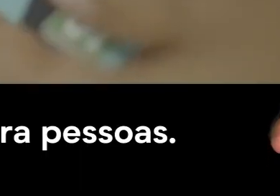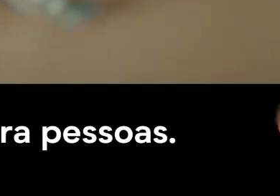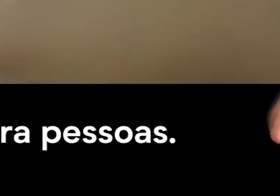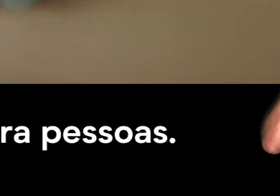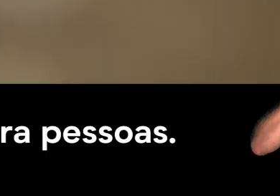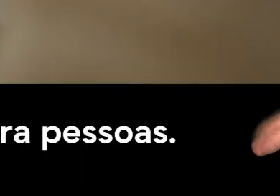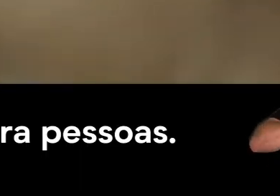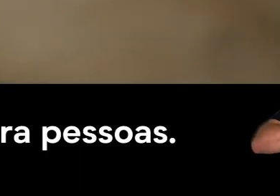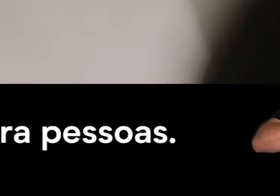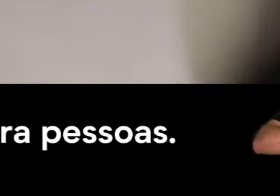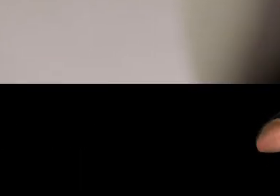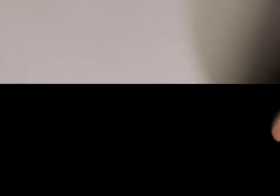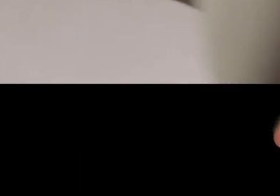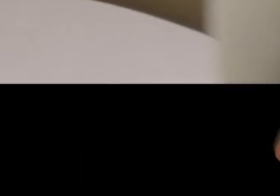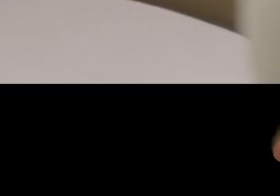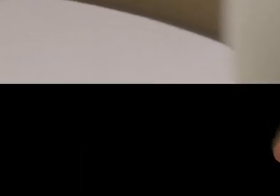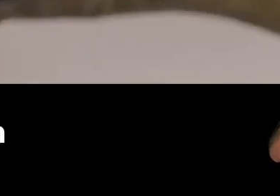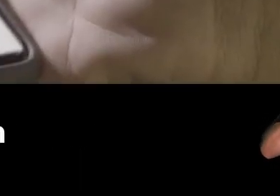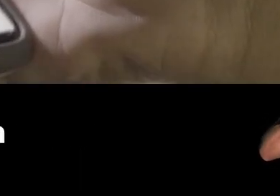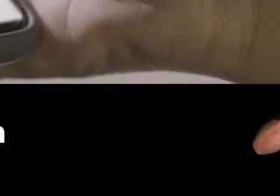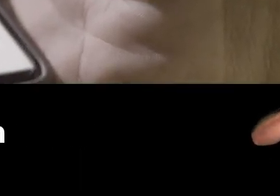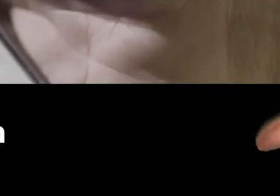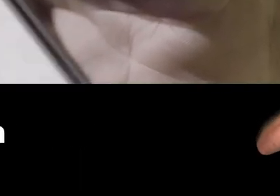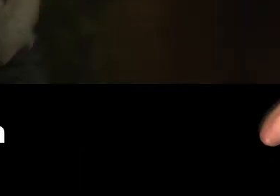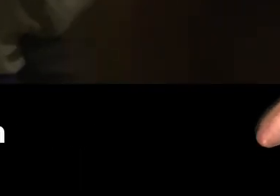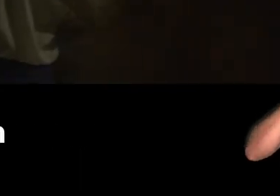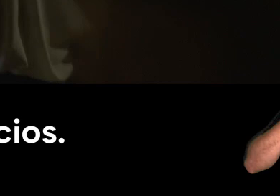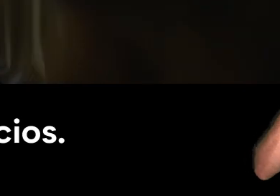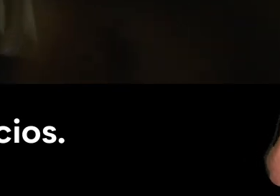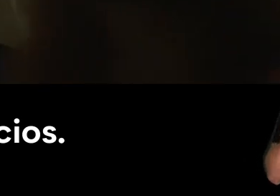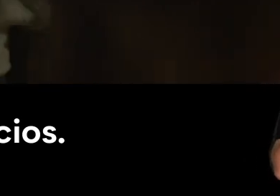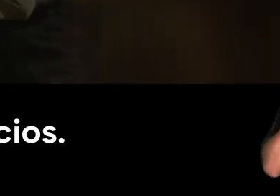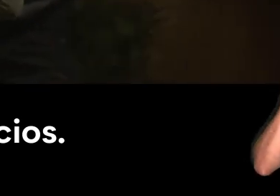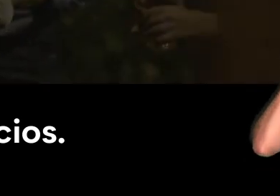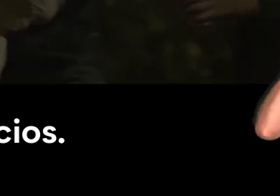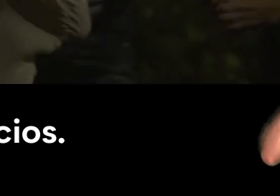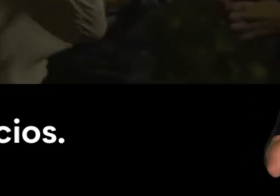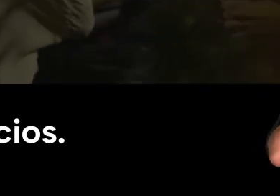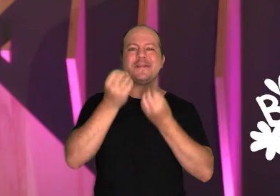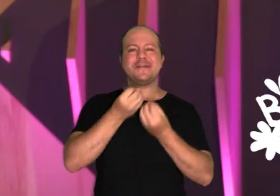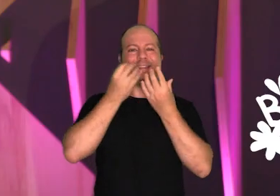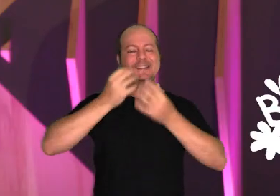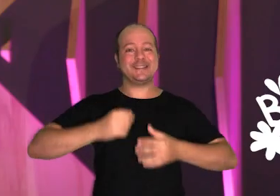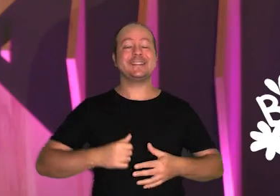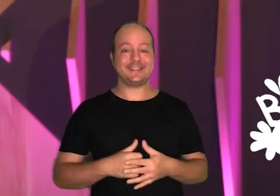por pessoas, para pessoas. Isso é VR, a empresa humana e tech que vai muito além de benefícios.